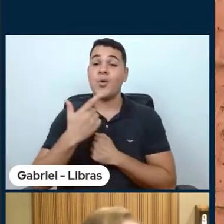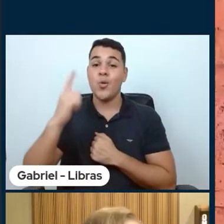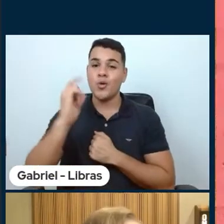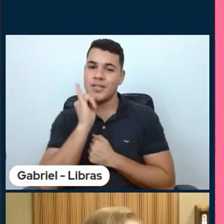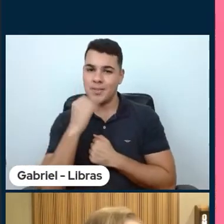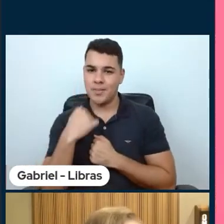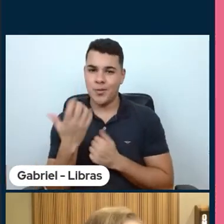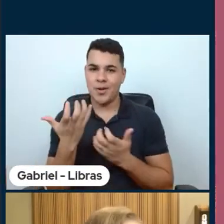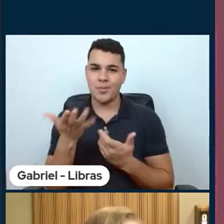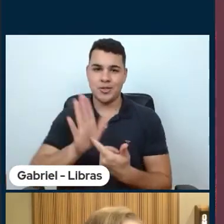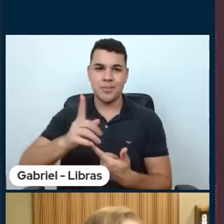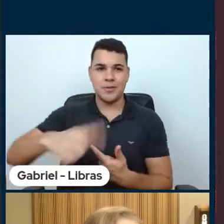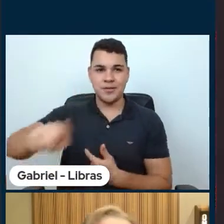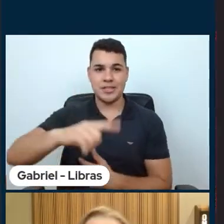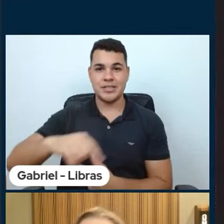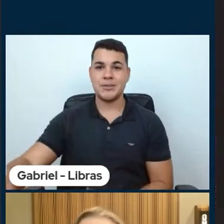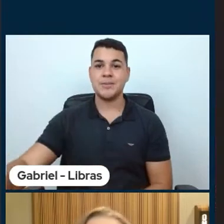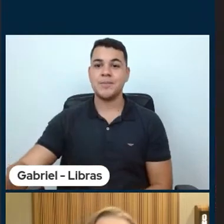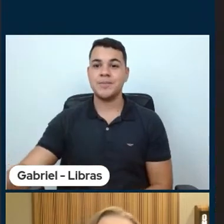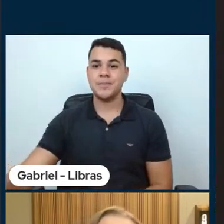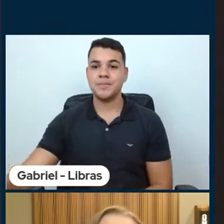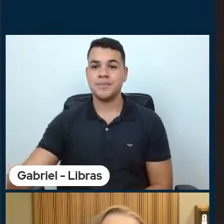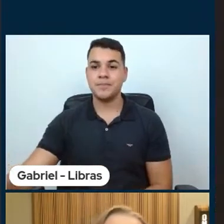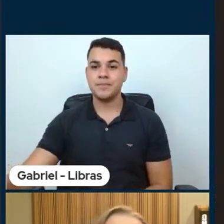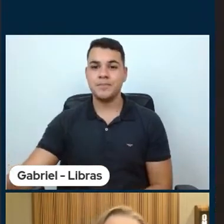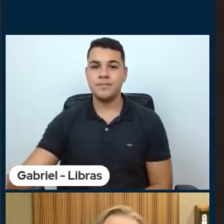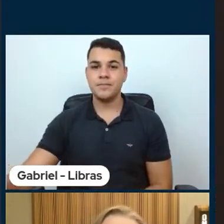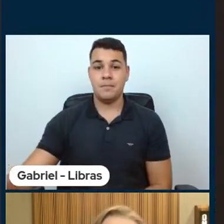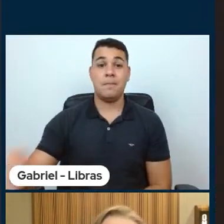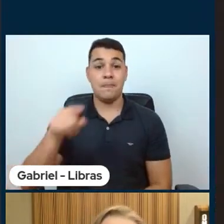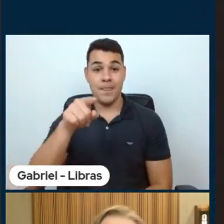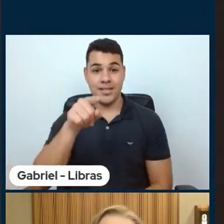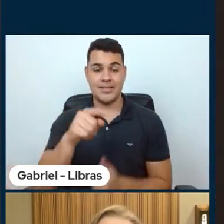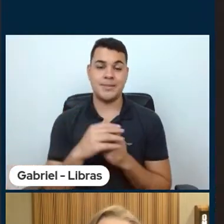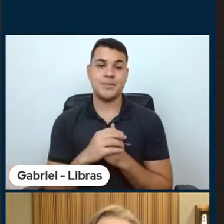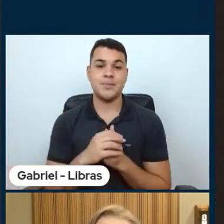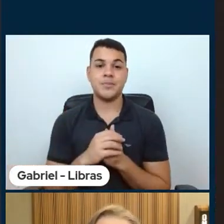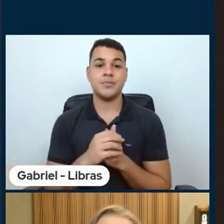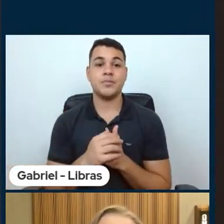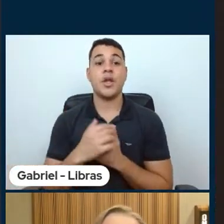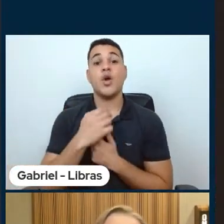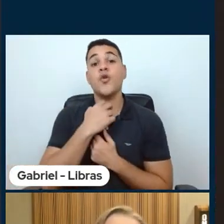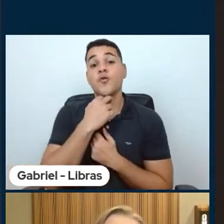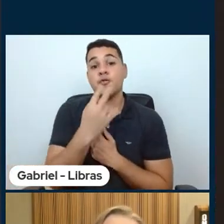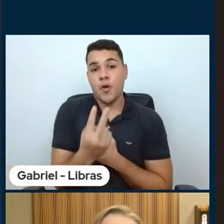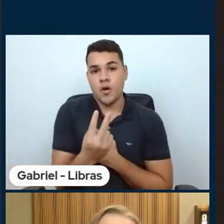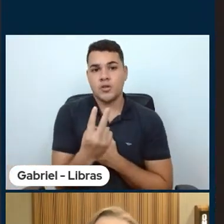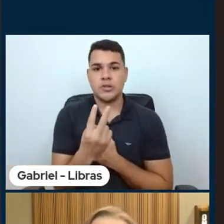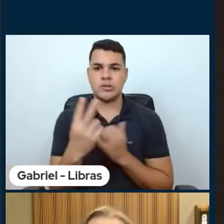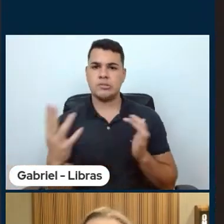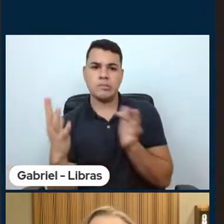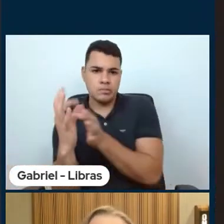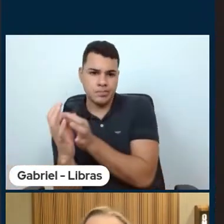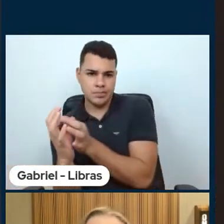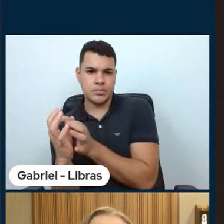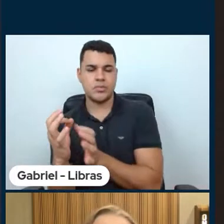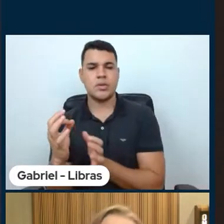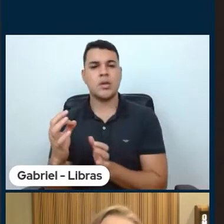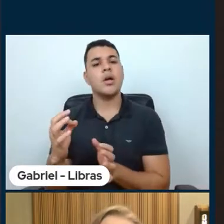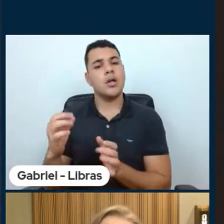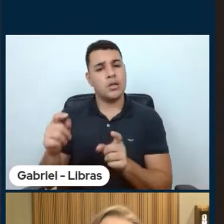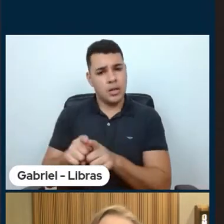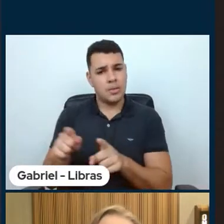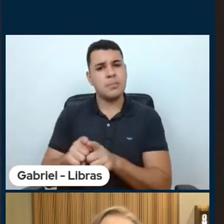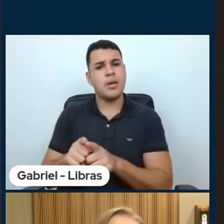O que é esse aqui bom o áudio especializado interativo também vem sendo muito usado em